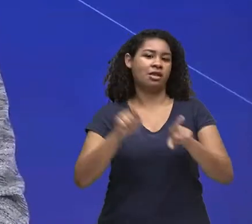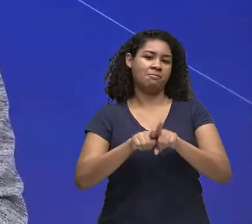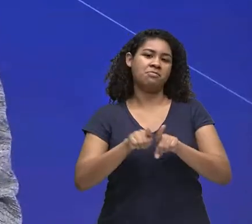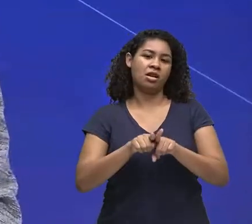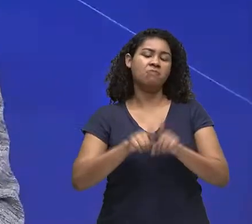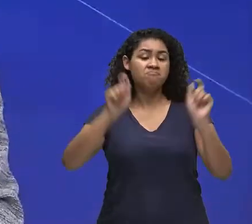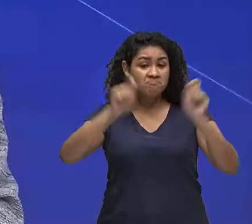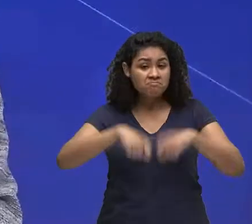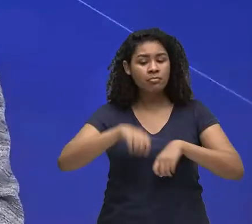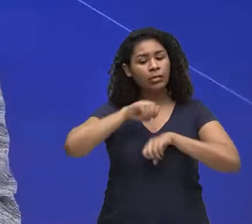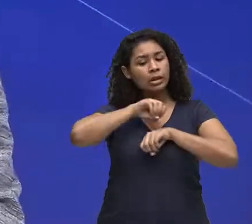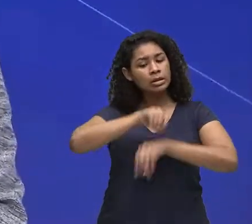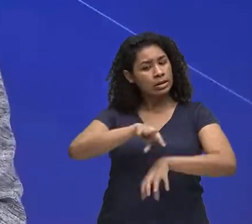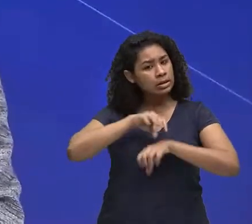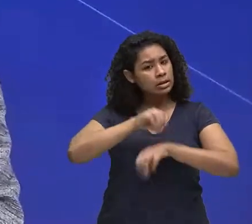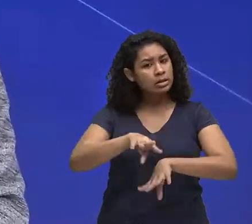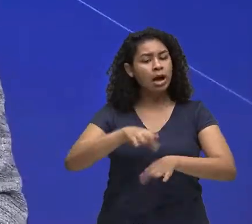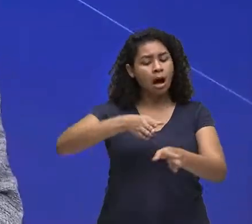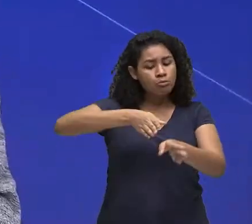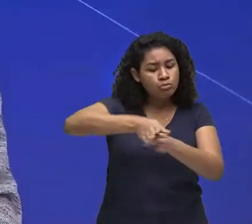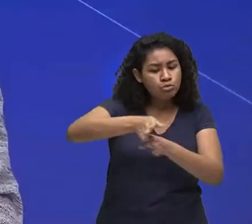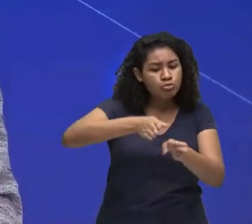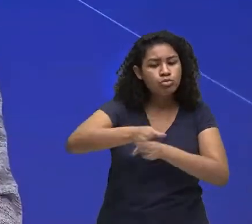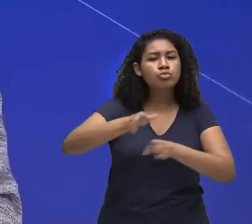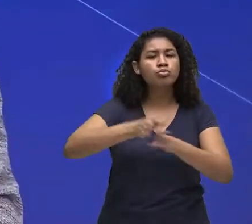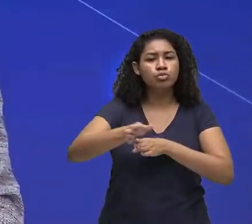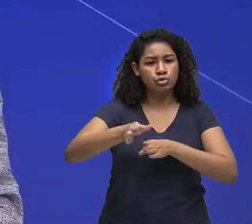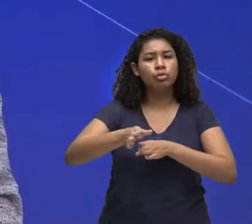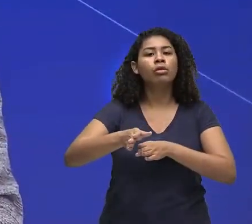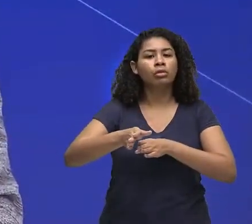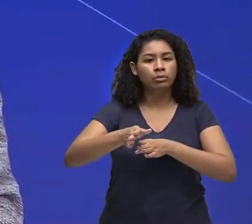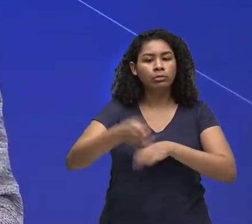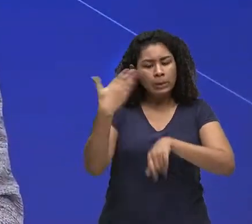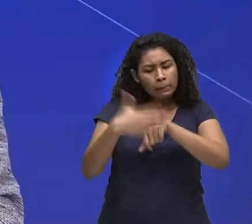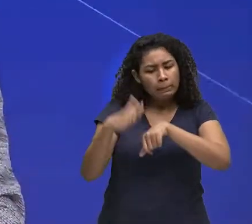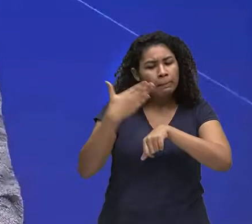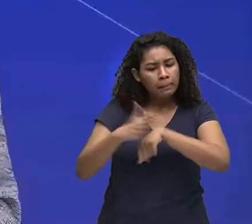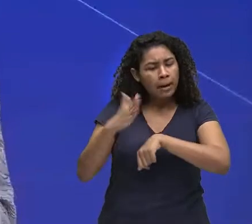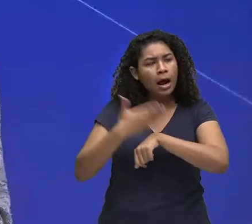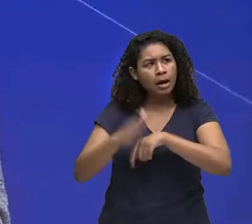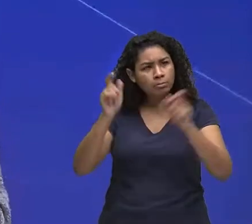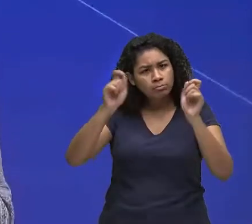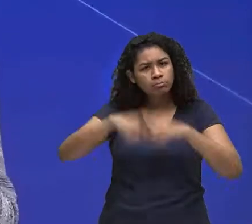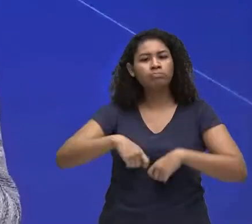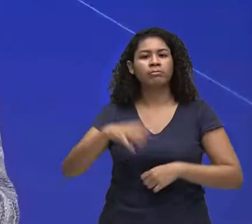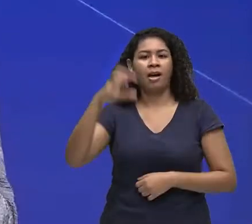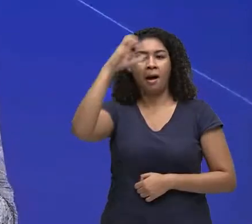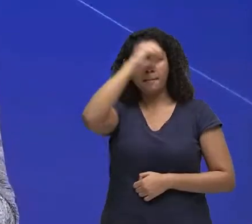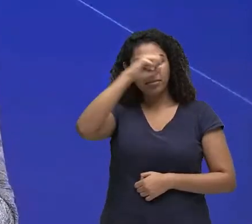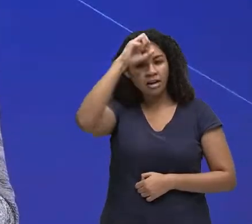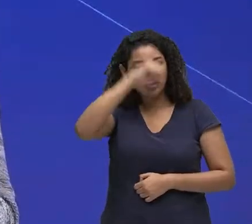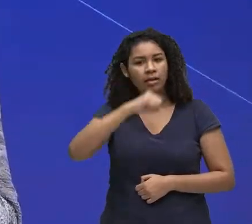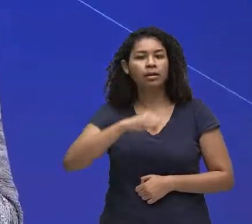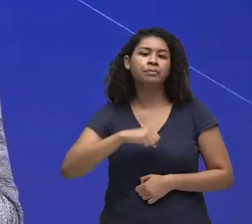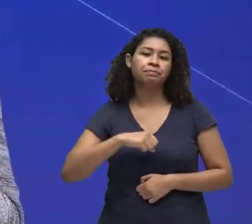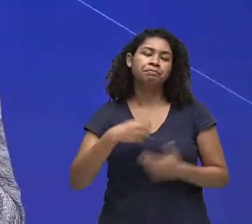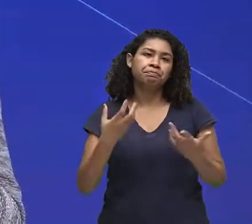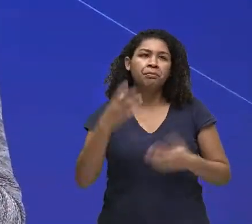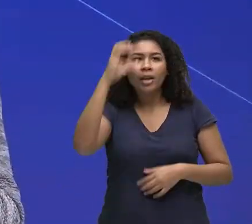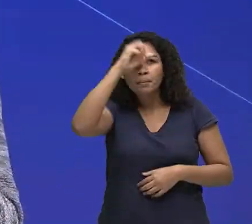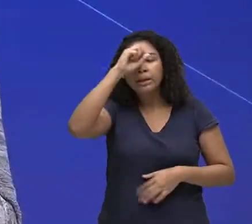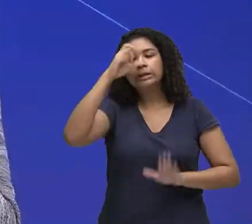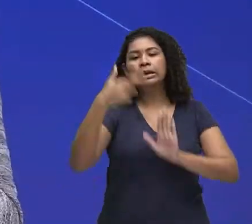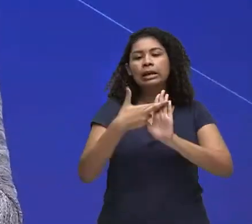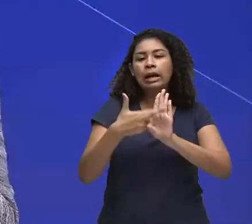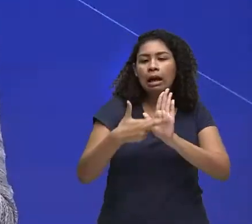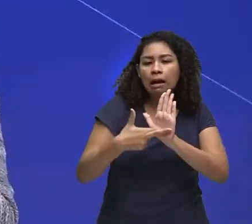ensinar, ele também tem um papel de orientar e de fortalecer algumas práticas que também são saudáveis. Essa disciplina, esse conjunto